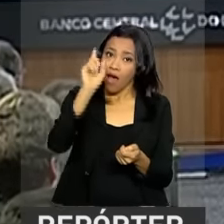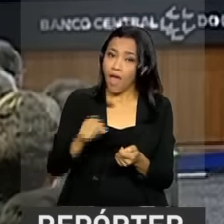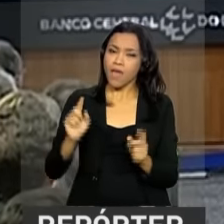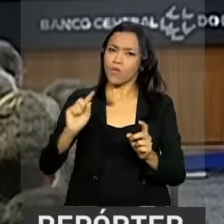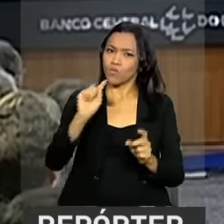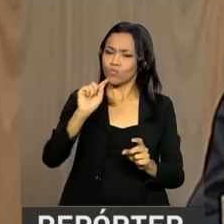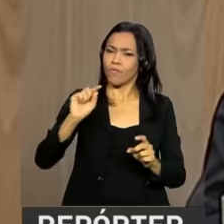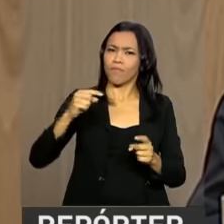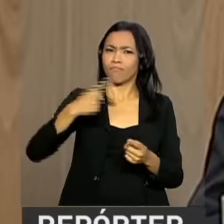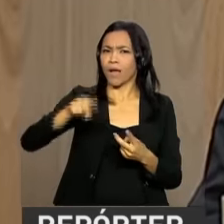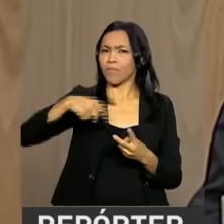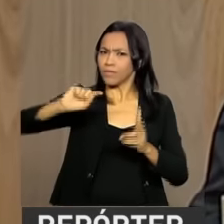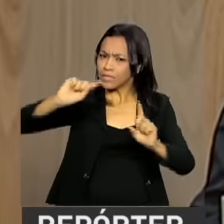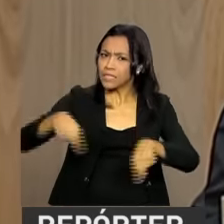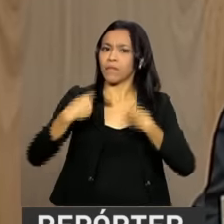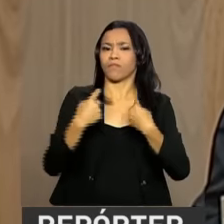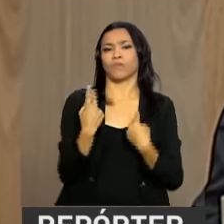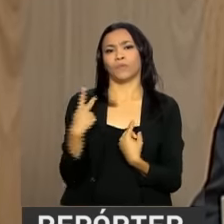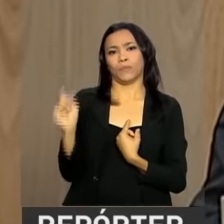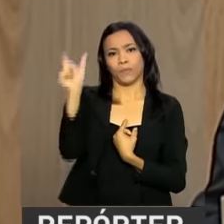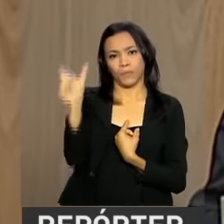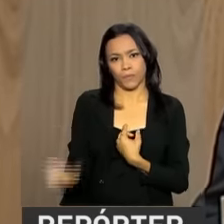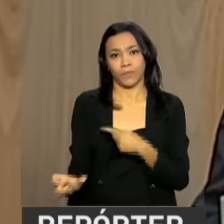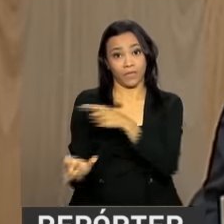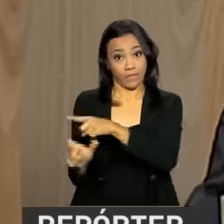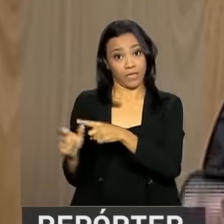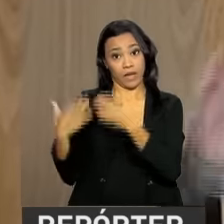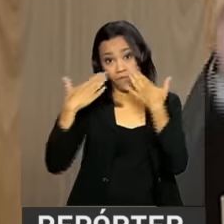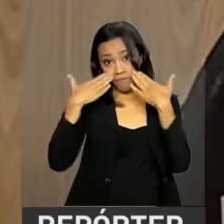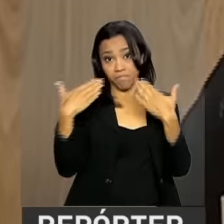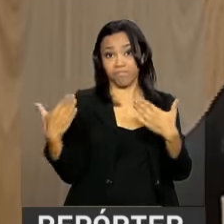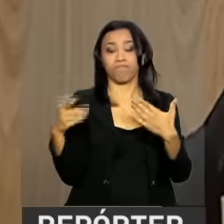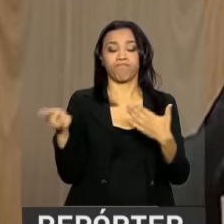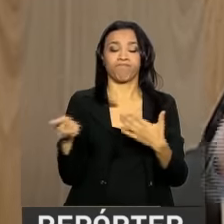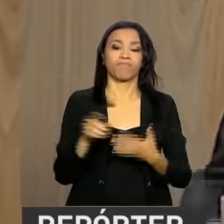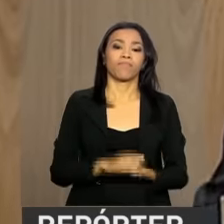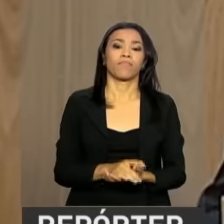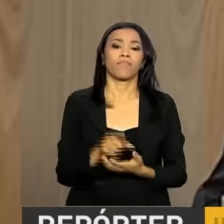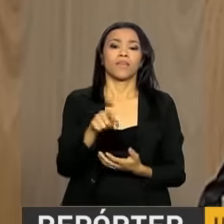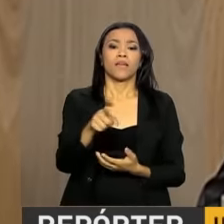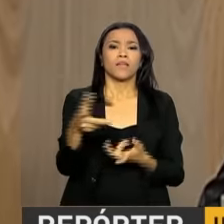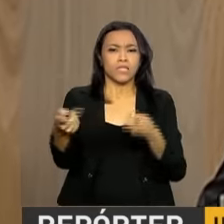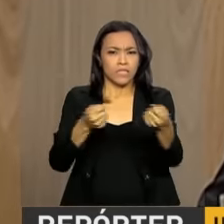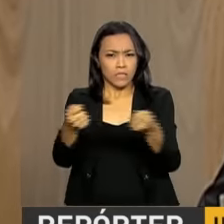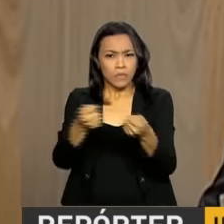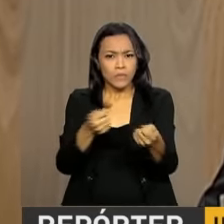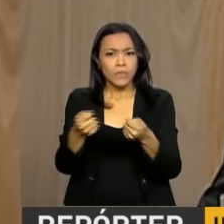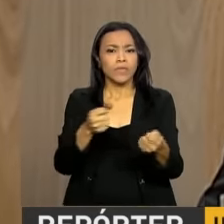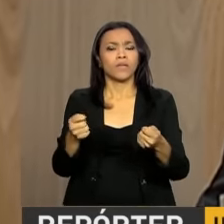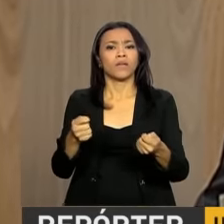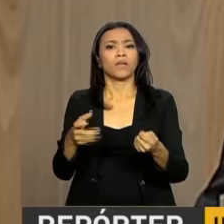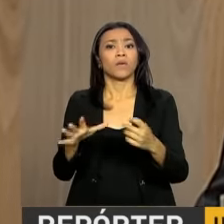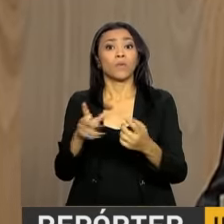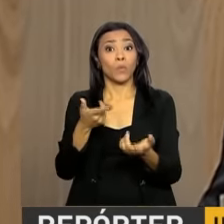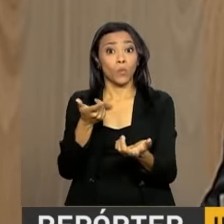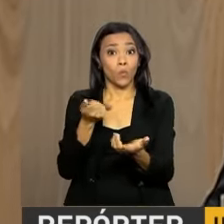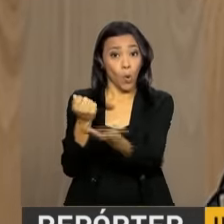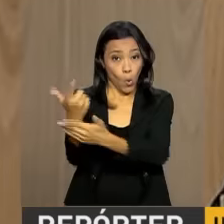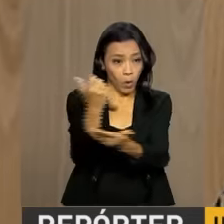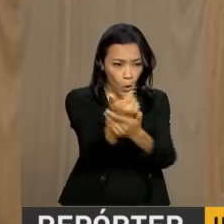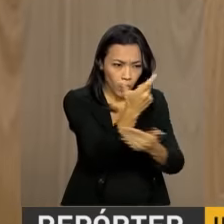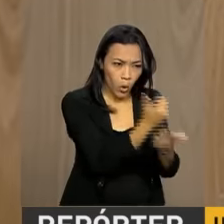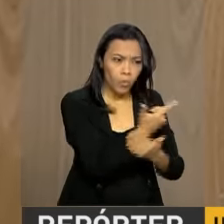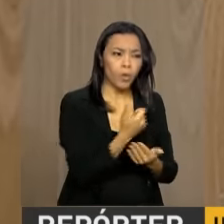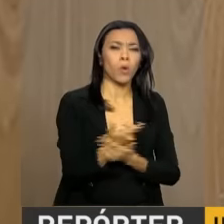Desafios do economista fine à frente do Banco Central a estabilidade do poder de compra da moeda